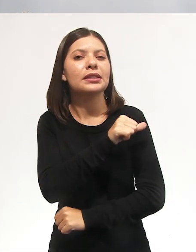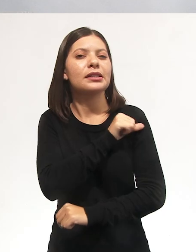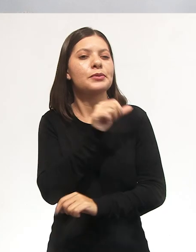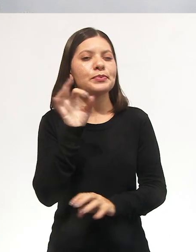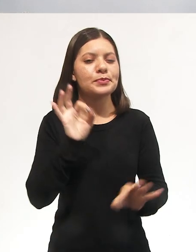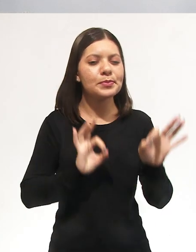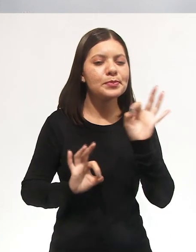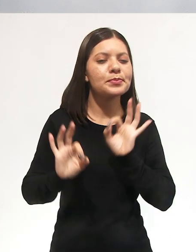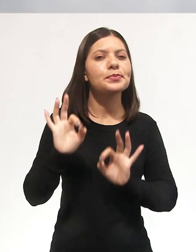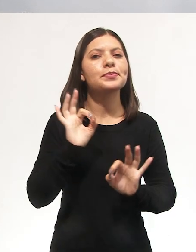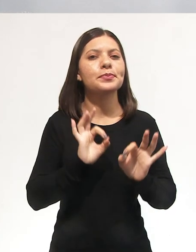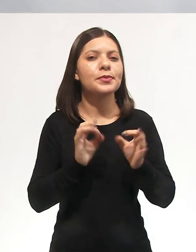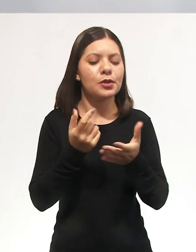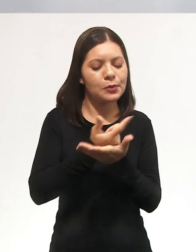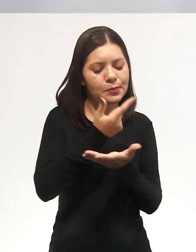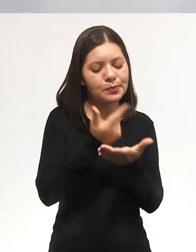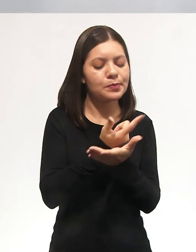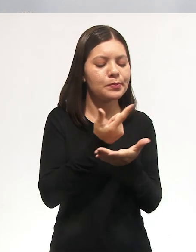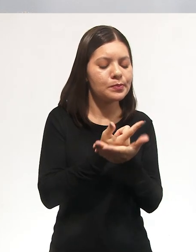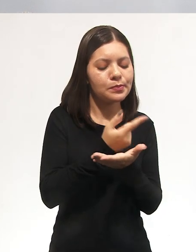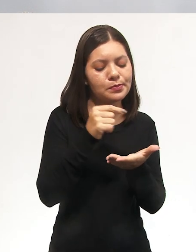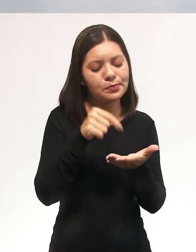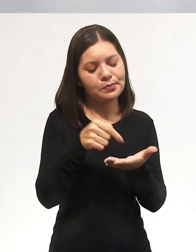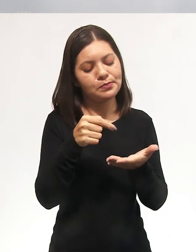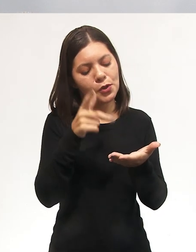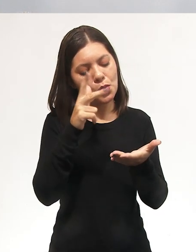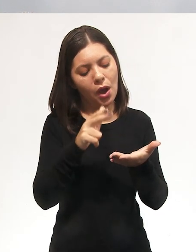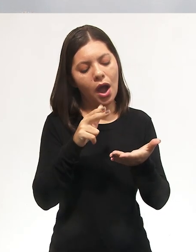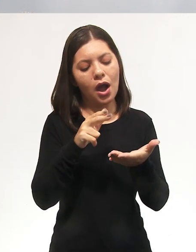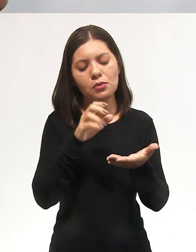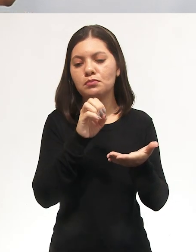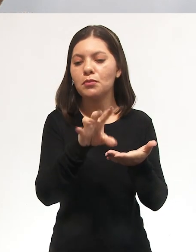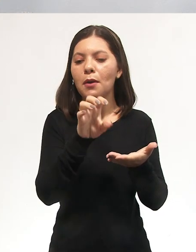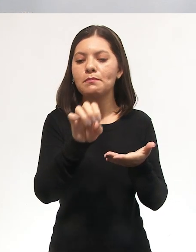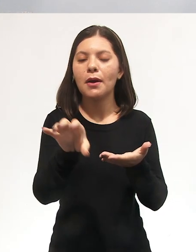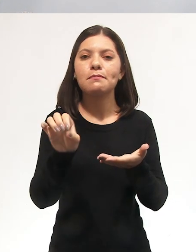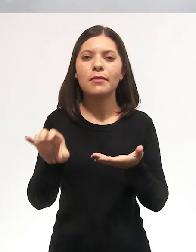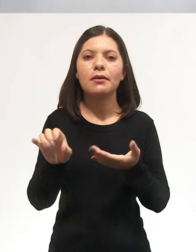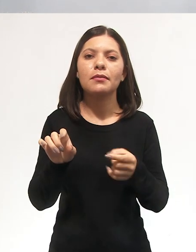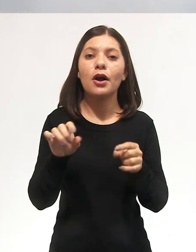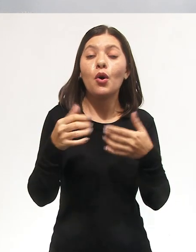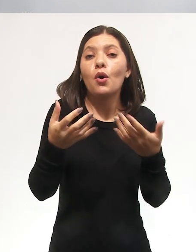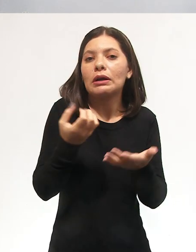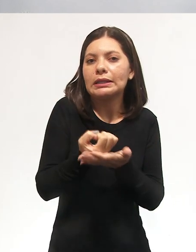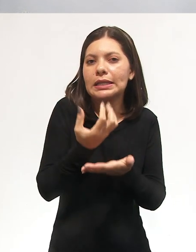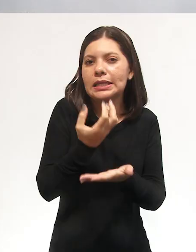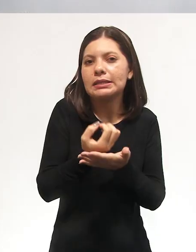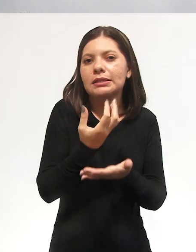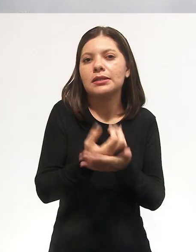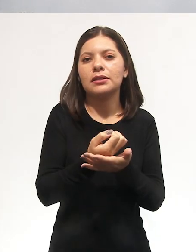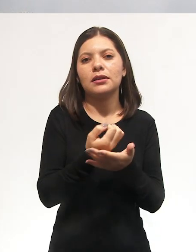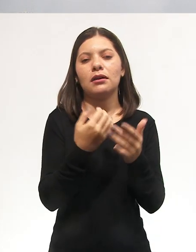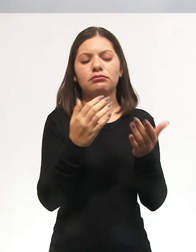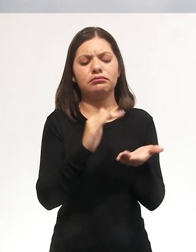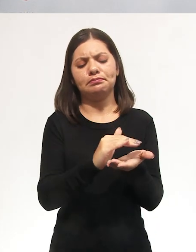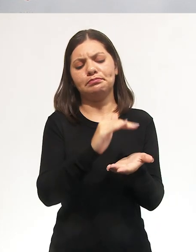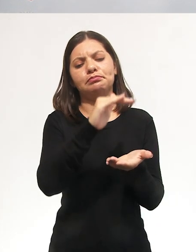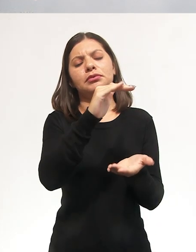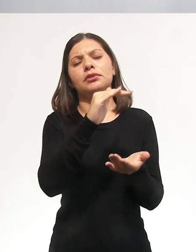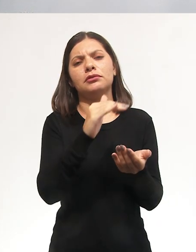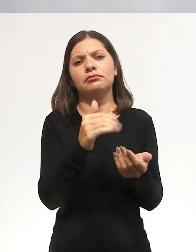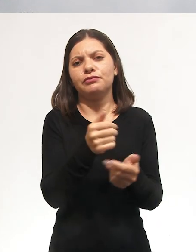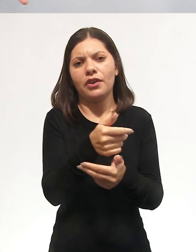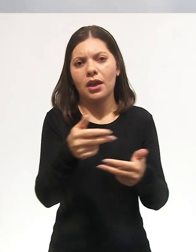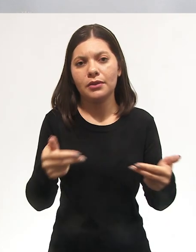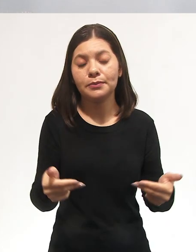estão nos livros didáticos, ou estão aí também em guias ou materiais apostilados que a determinada